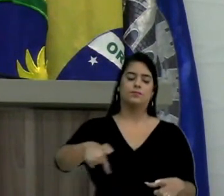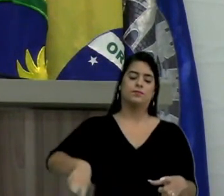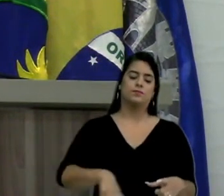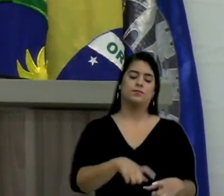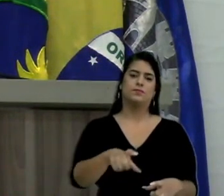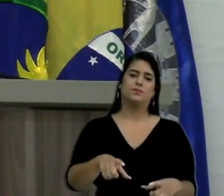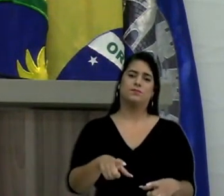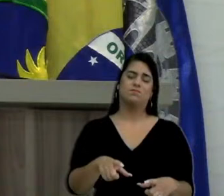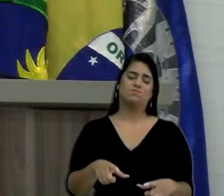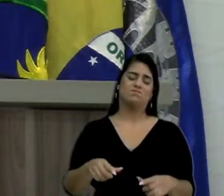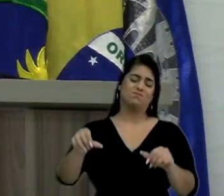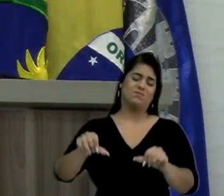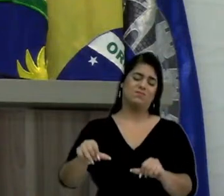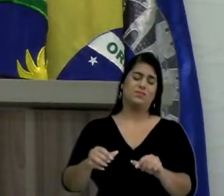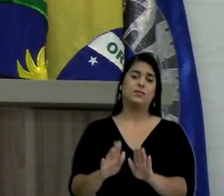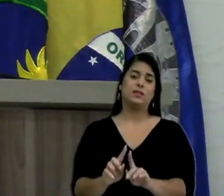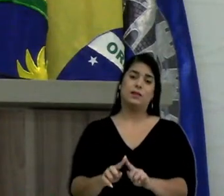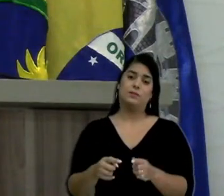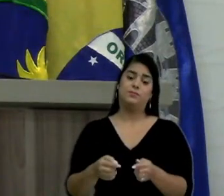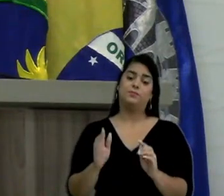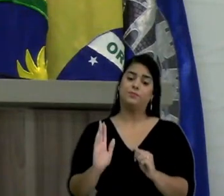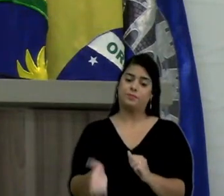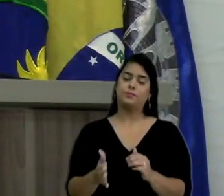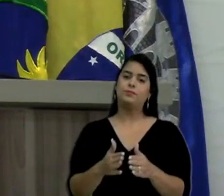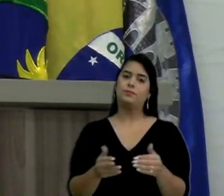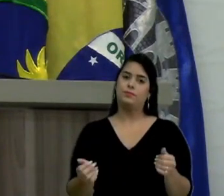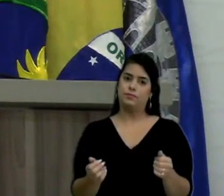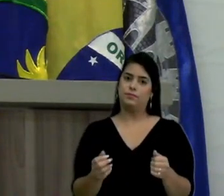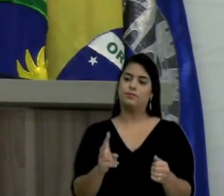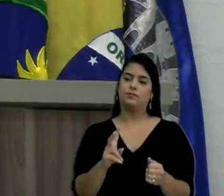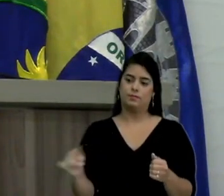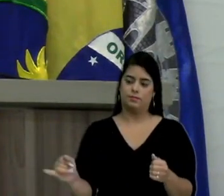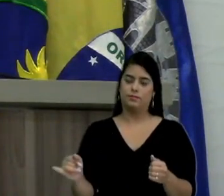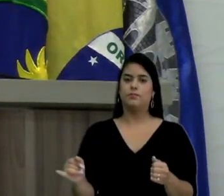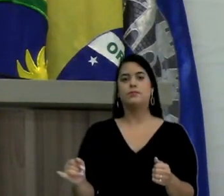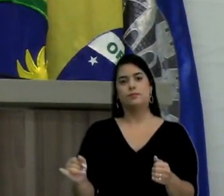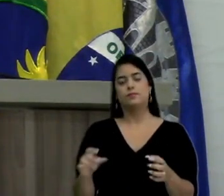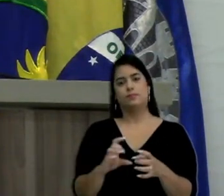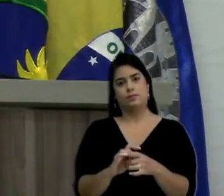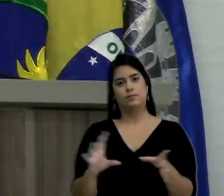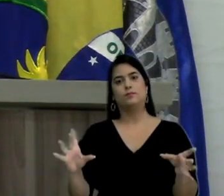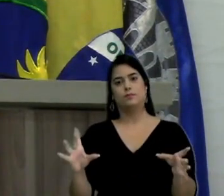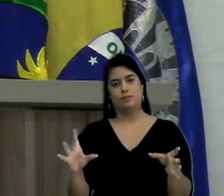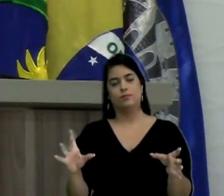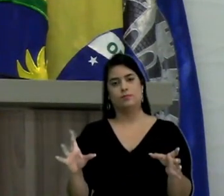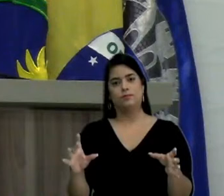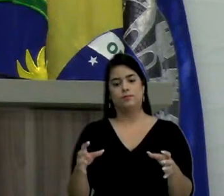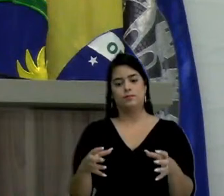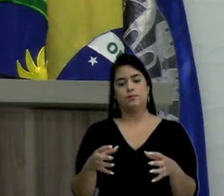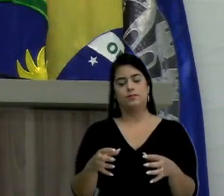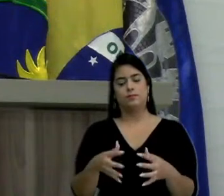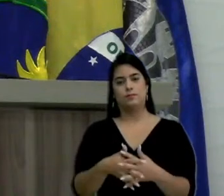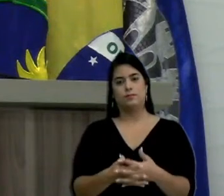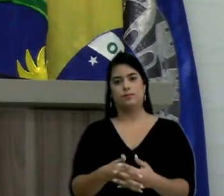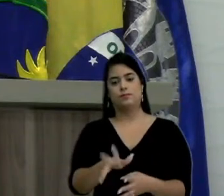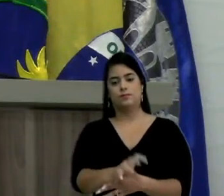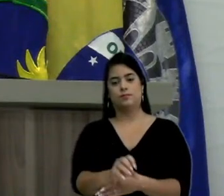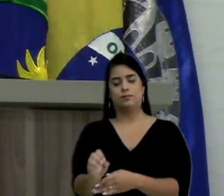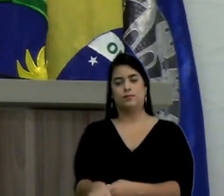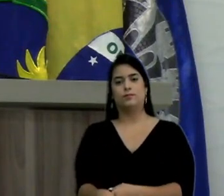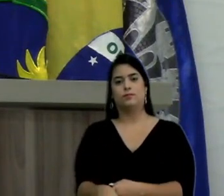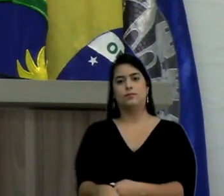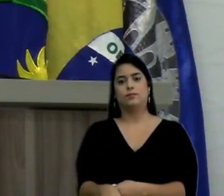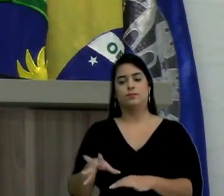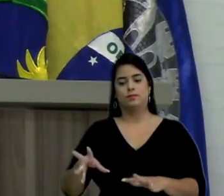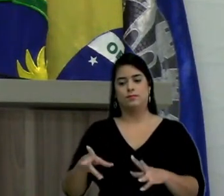vi mas já pedi e vai assim que tiver liberada vai ser feita Ali vai a máquina caçamba